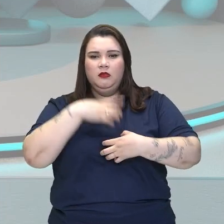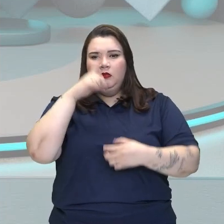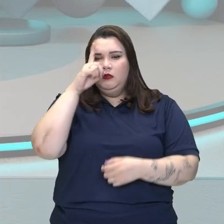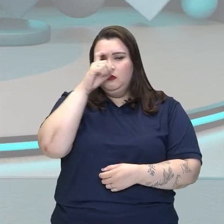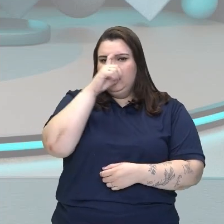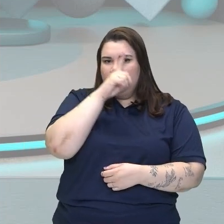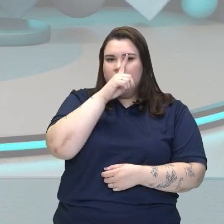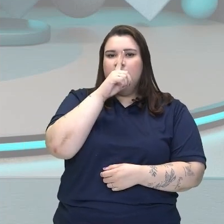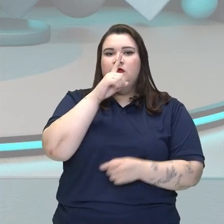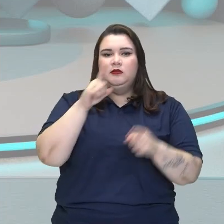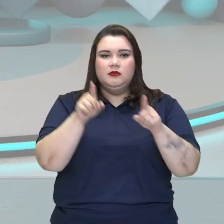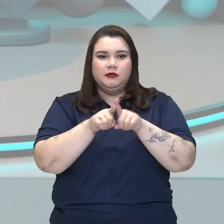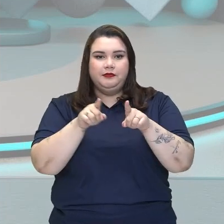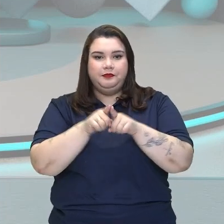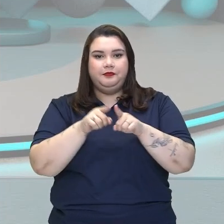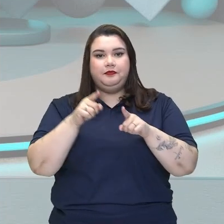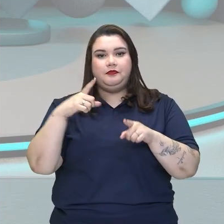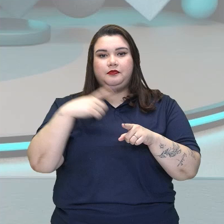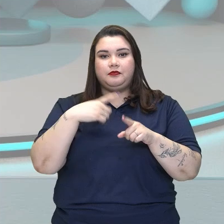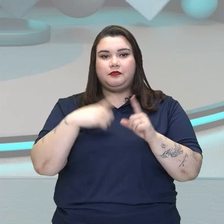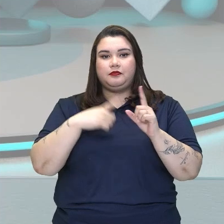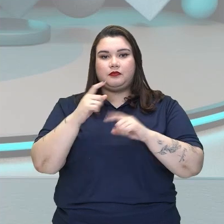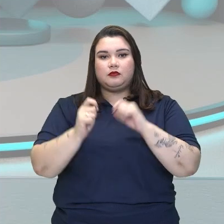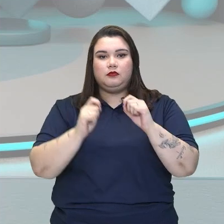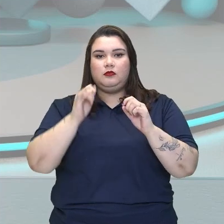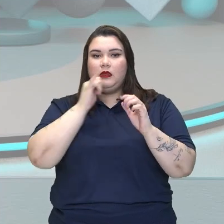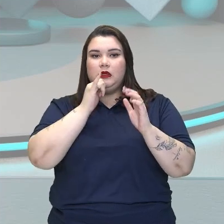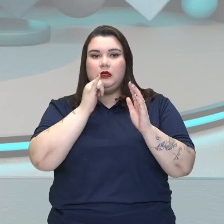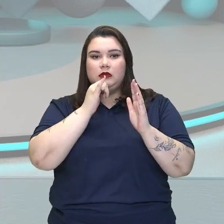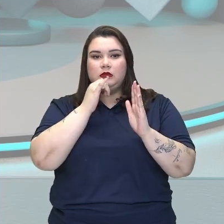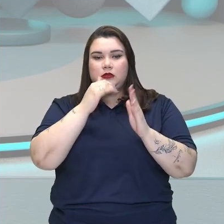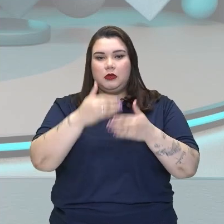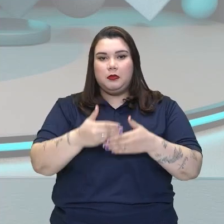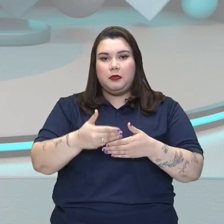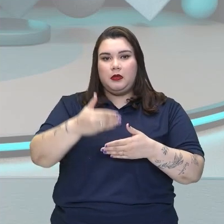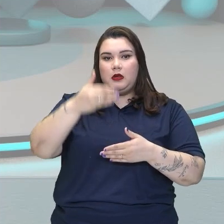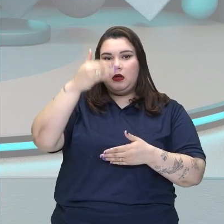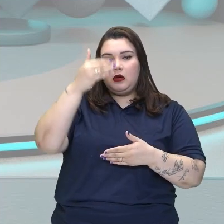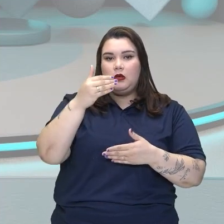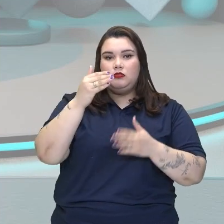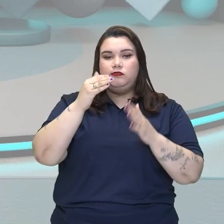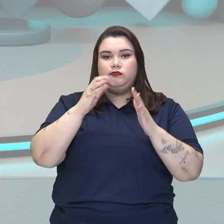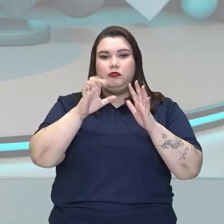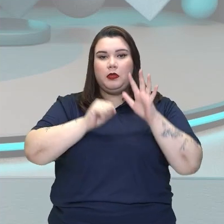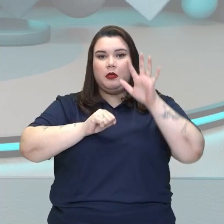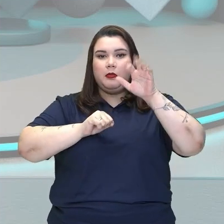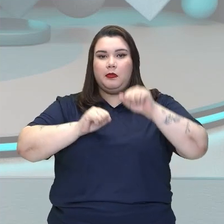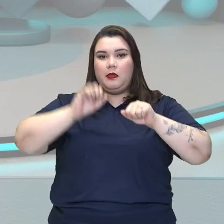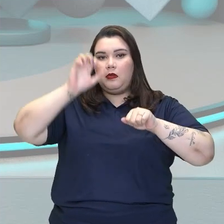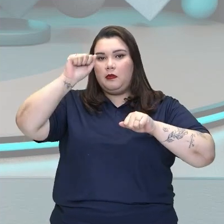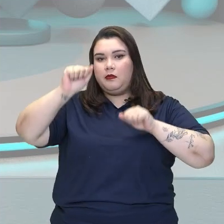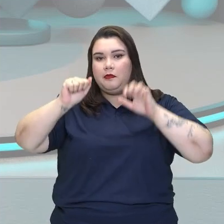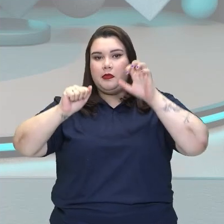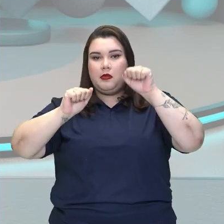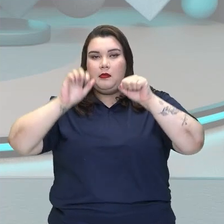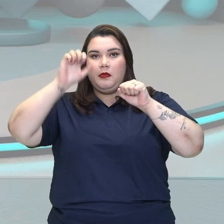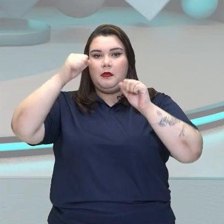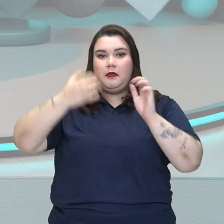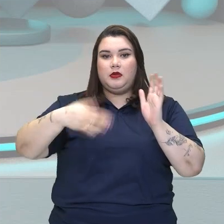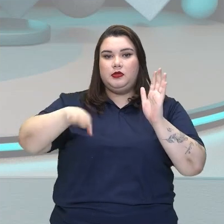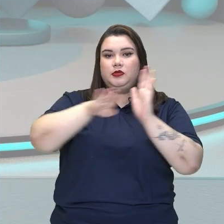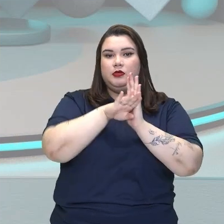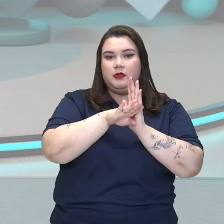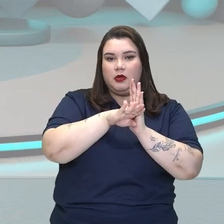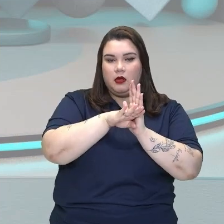E além das trilhas, englobam paredes, é isso mesmo, tá aí, ó, englobam paredes, né, de escaladas para chegar até